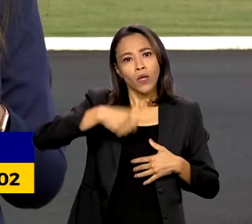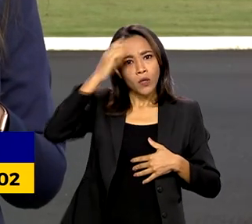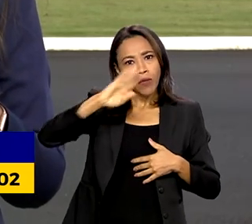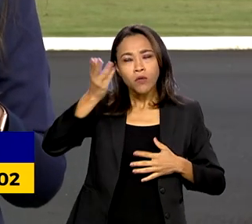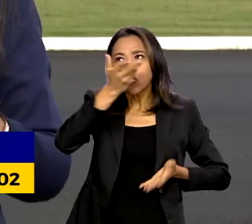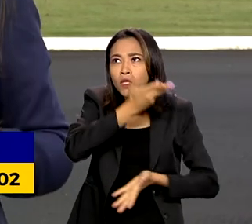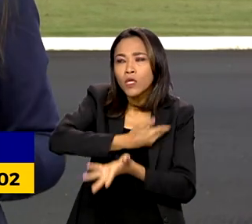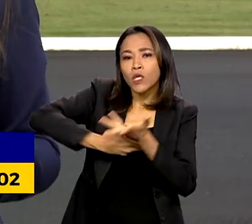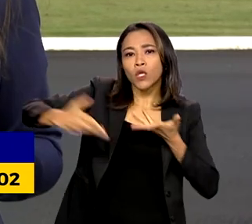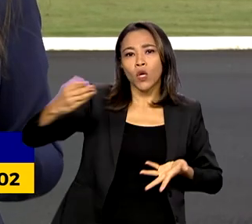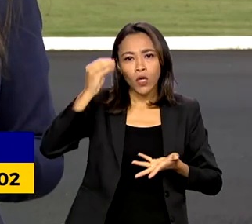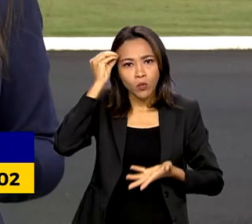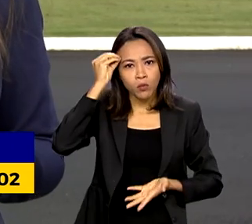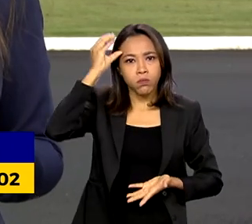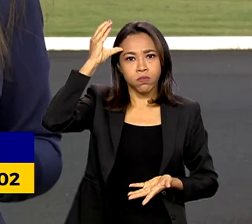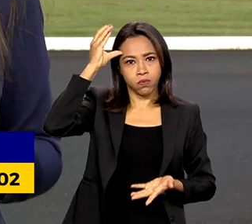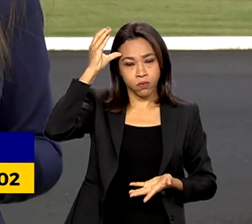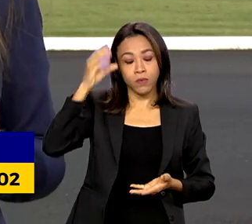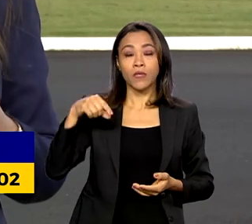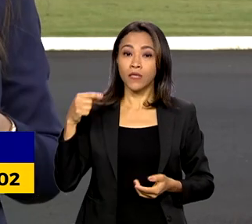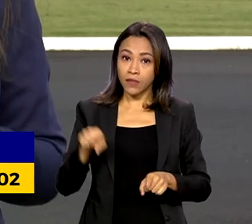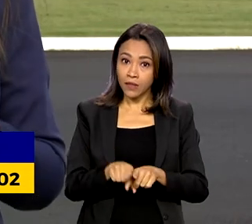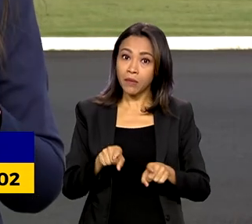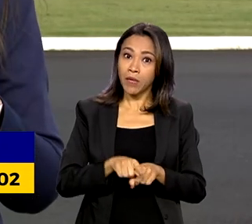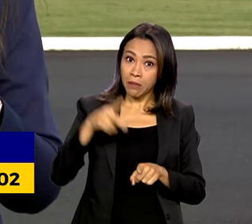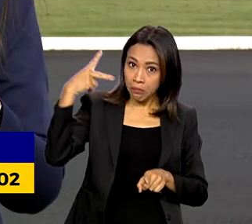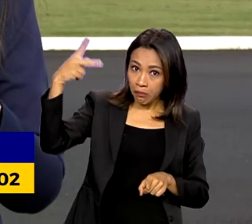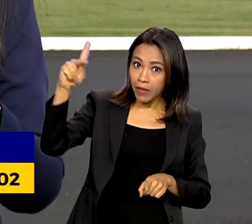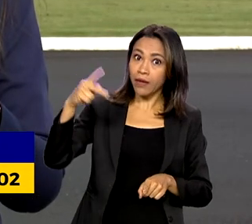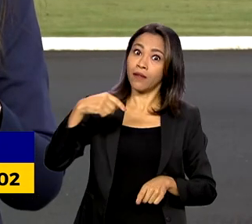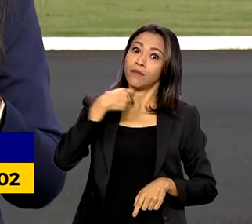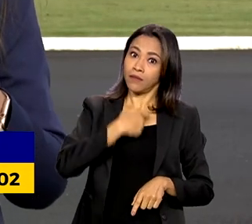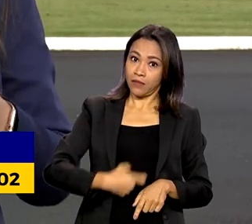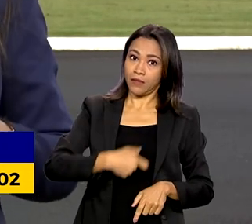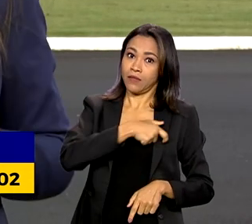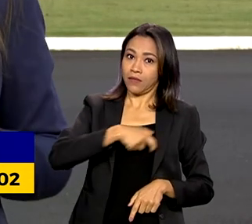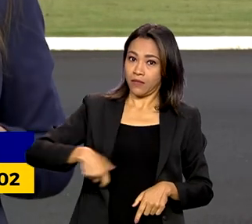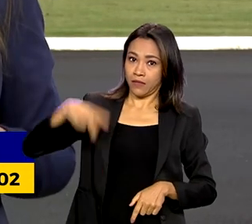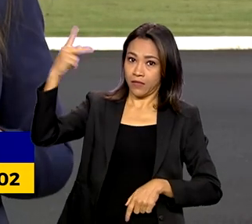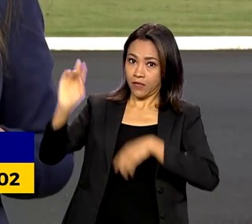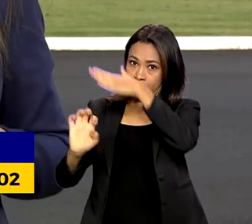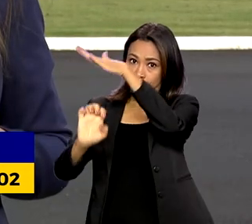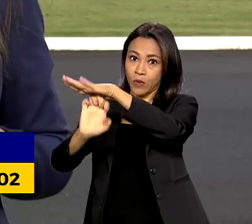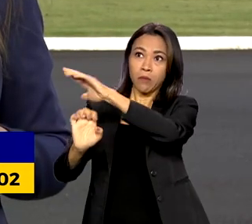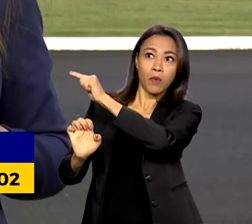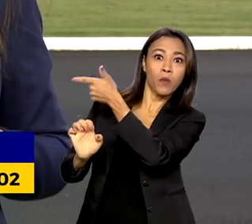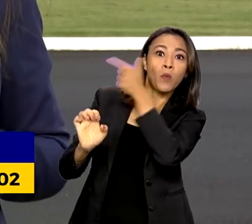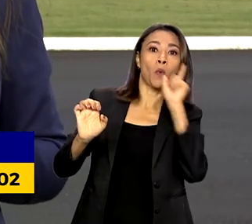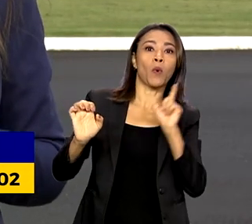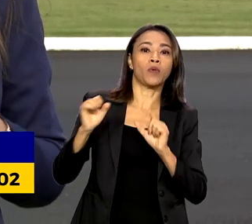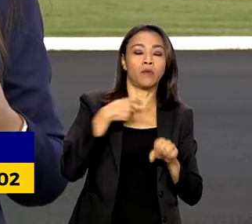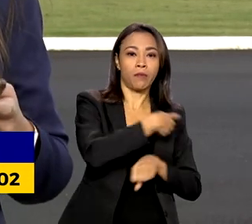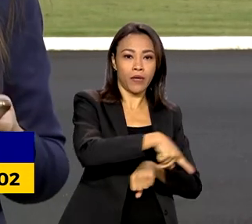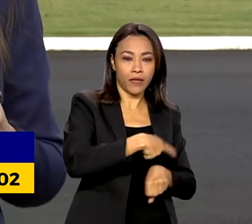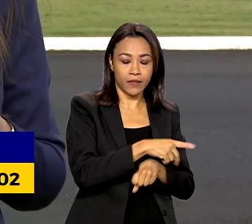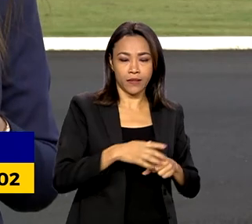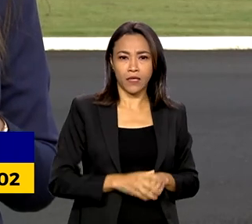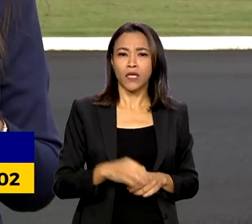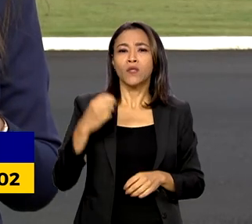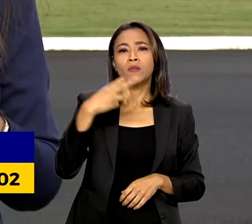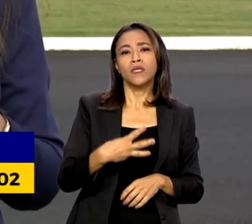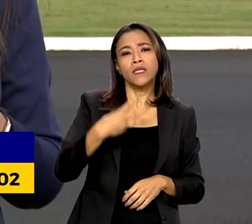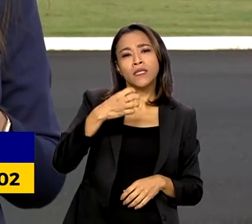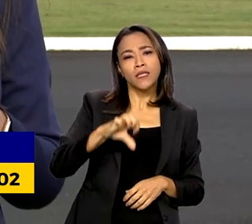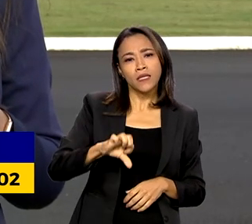e também o maior já feito pela empresa sueca para outra nação. Dos 36 caças contratados para substituir aí